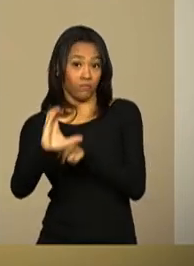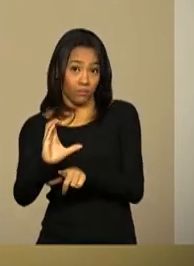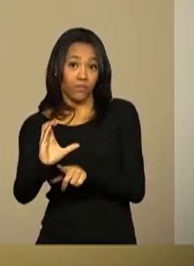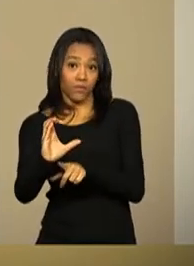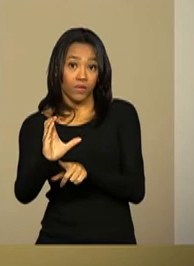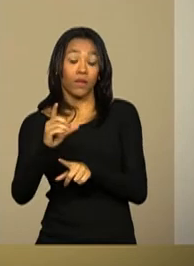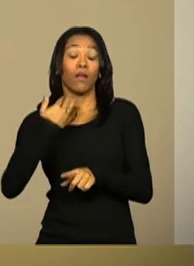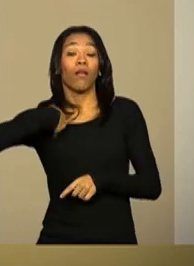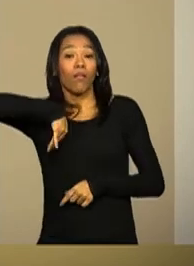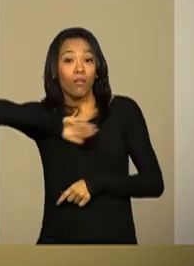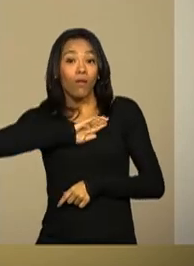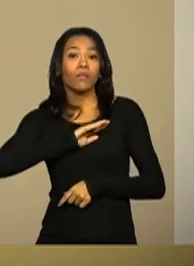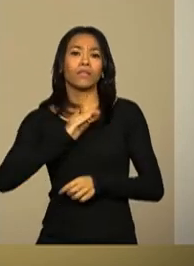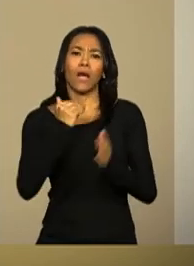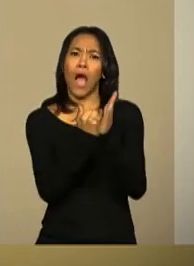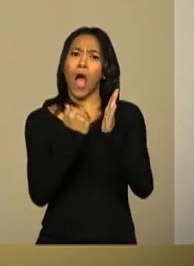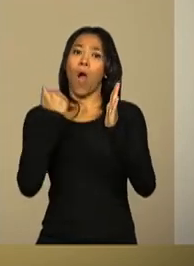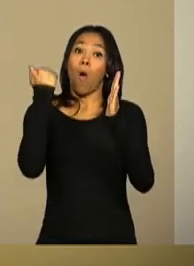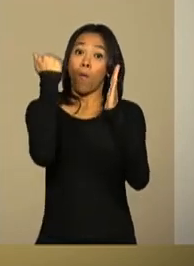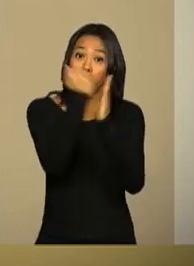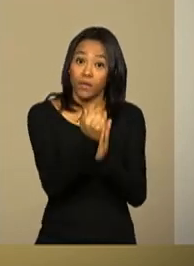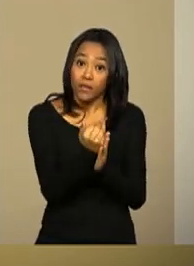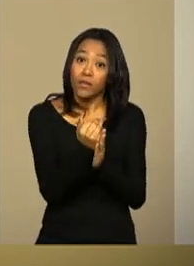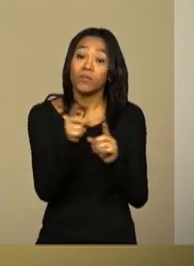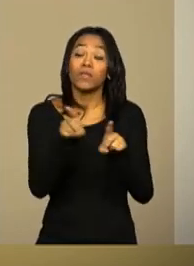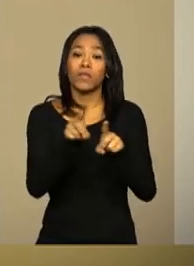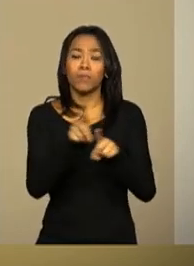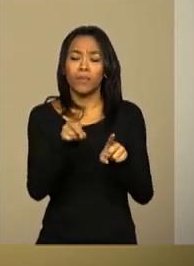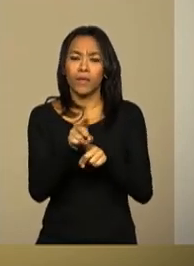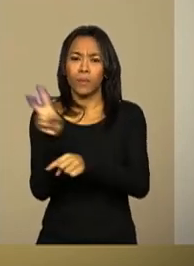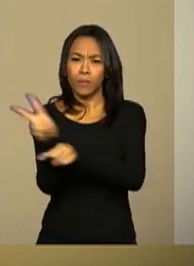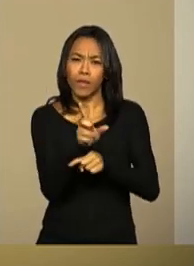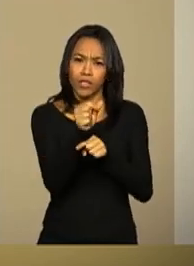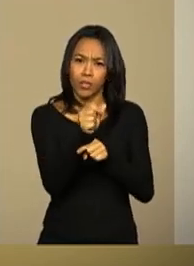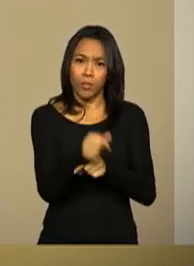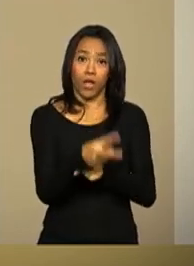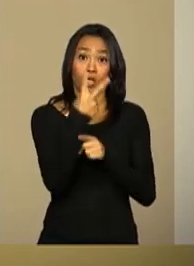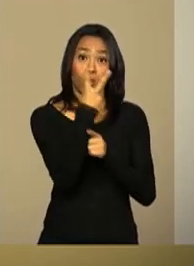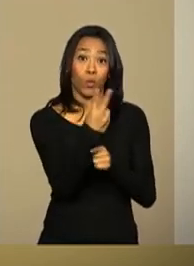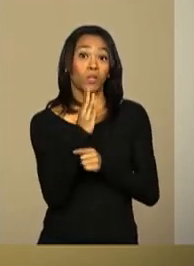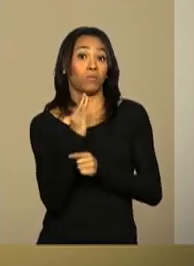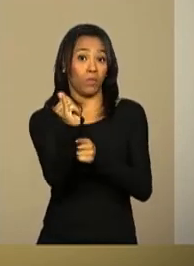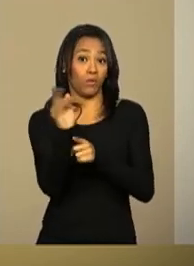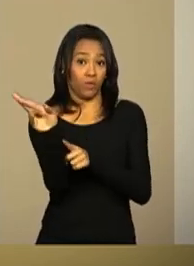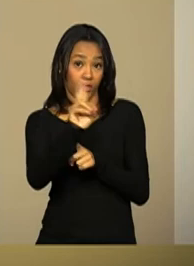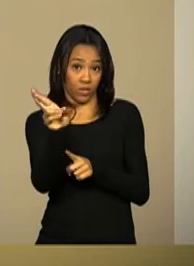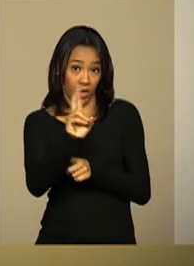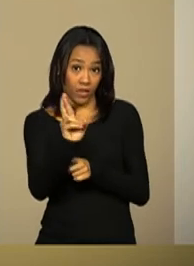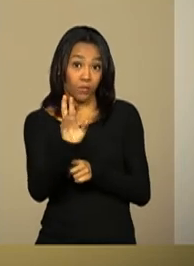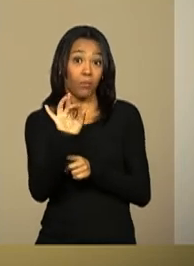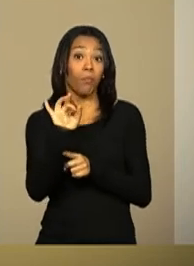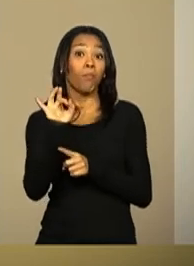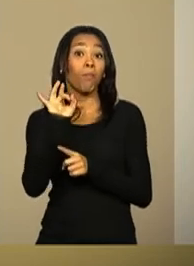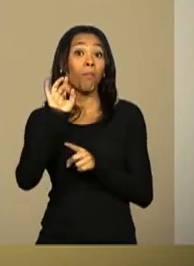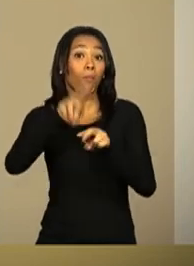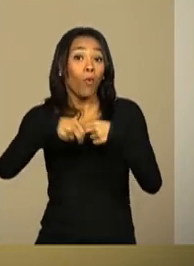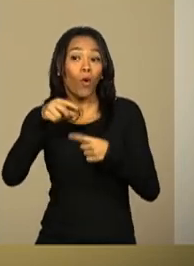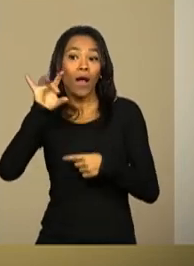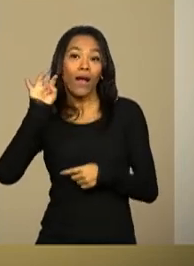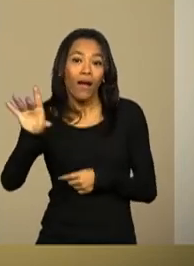Baixo Carbono e nós aumentamos o limite de crédito de 1 Milhão para dois milhões de reais agricultor